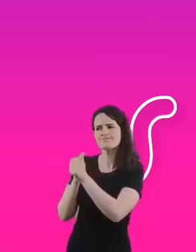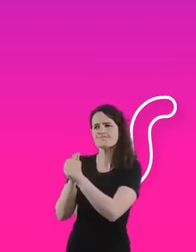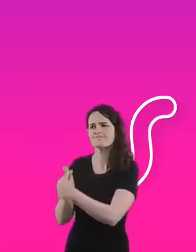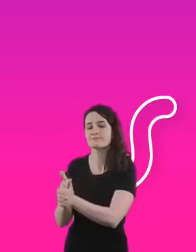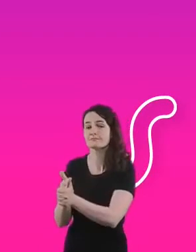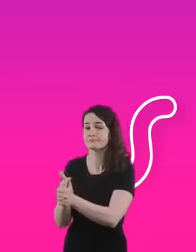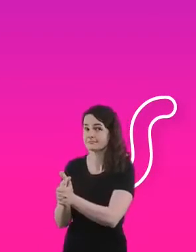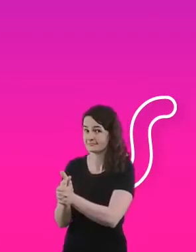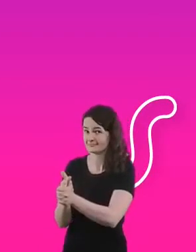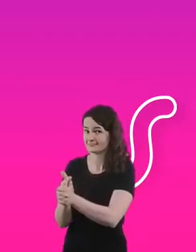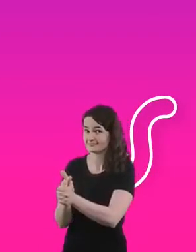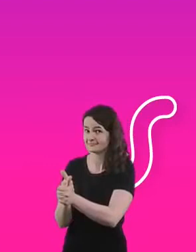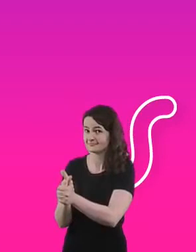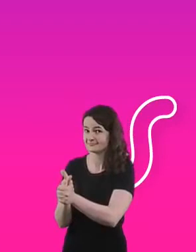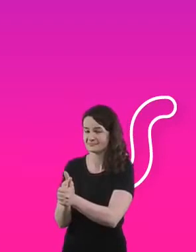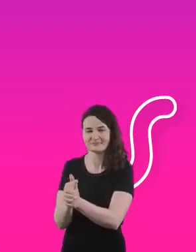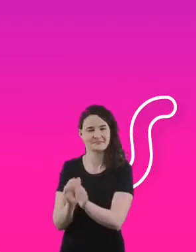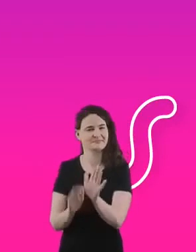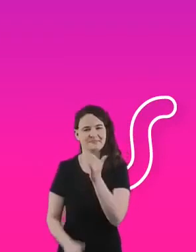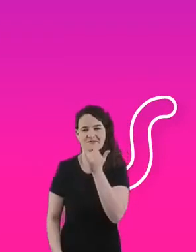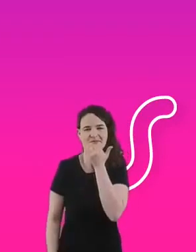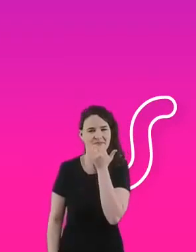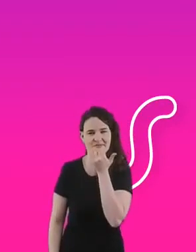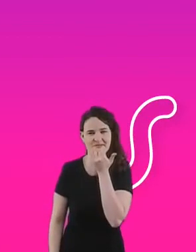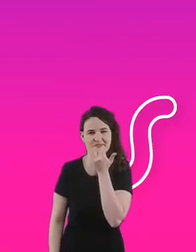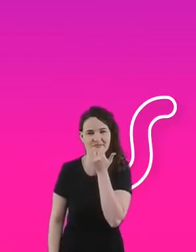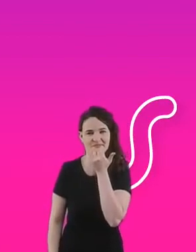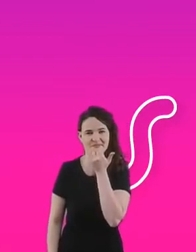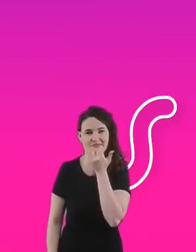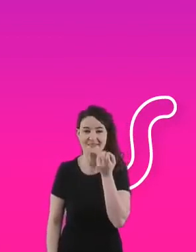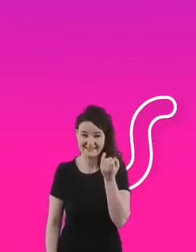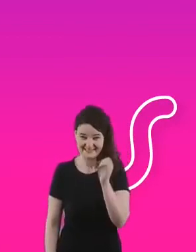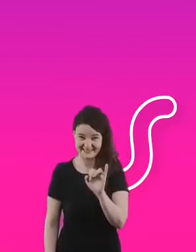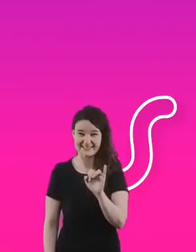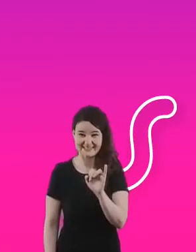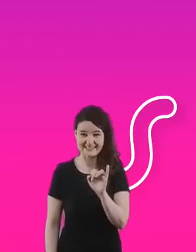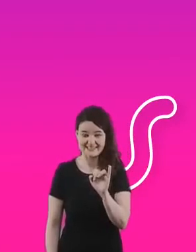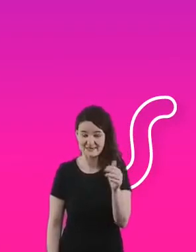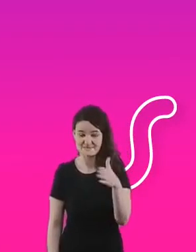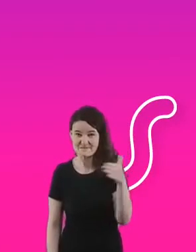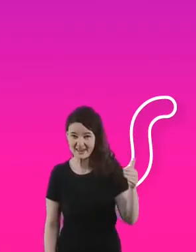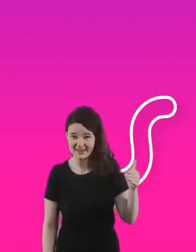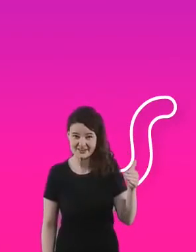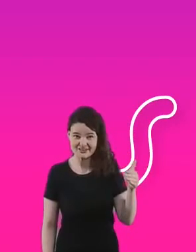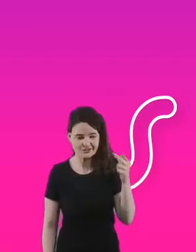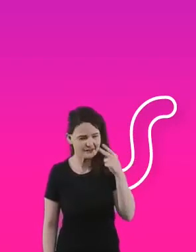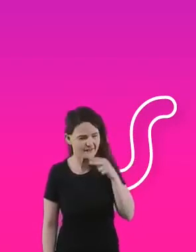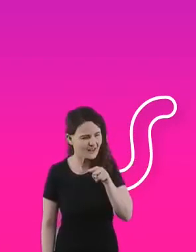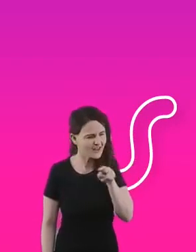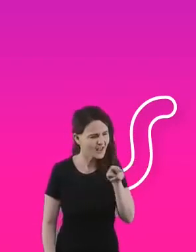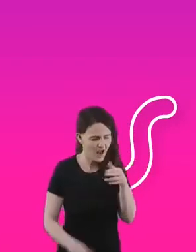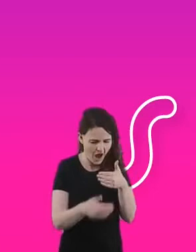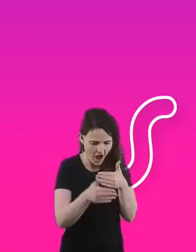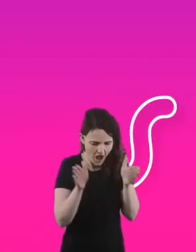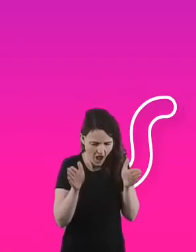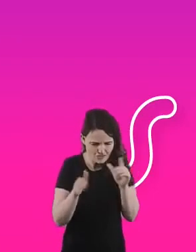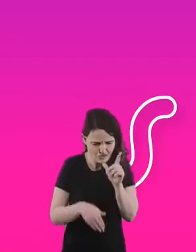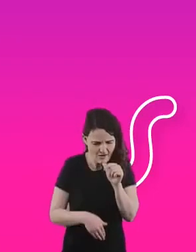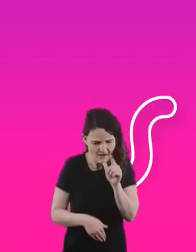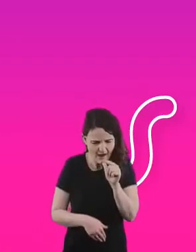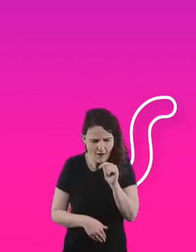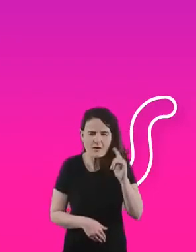o peixe dentro do aquário acredita que está no oceano, né? Então, muitas pessoas que vivem dentro dessa